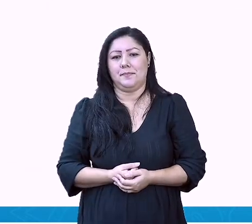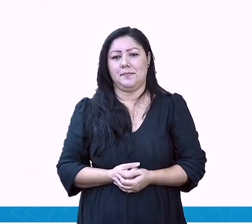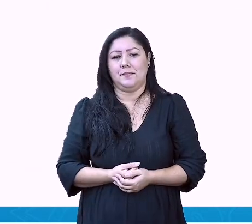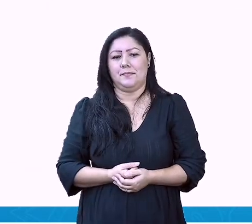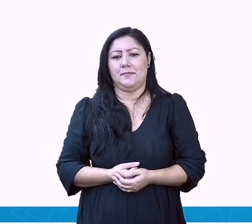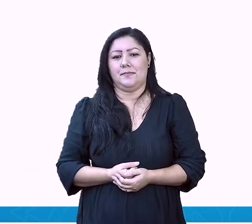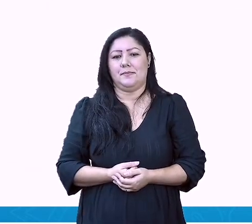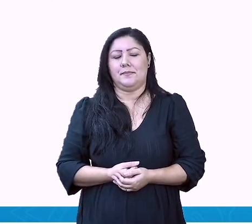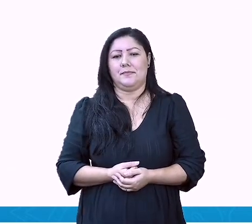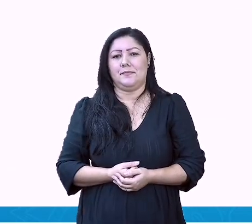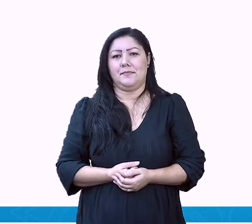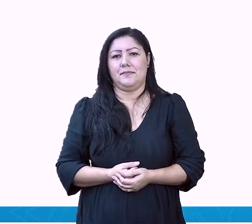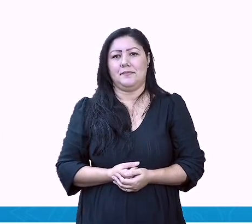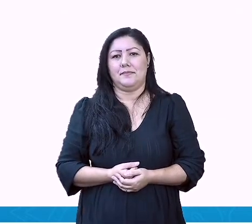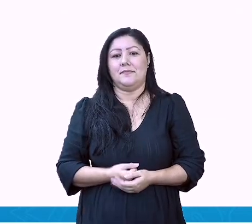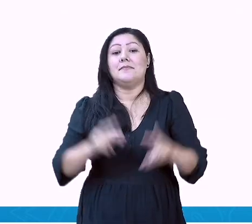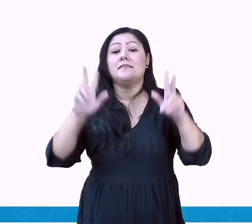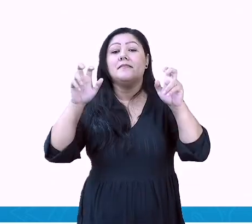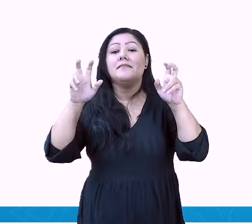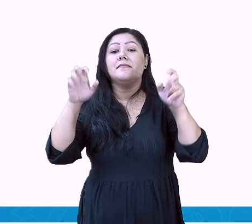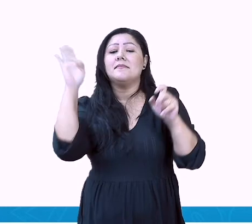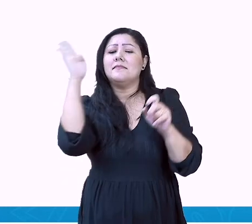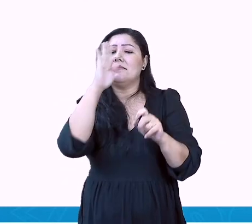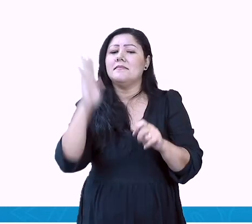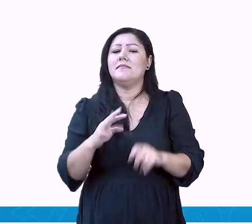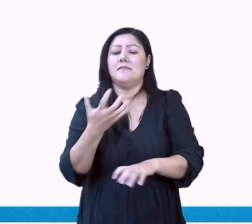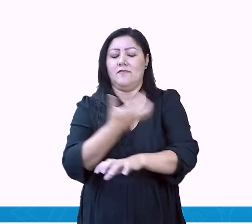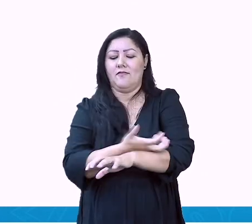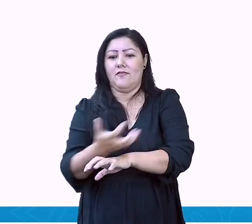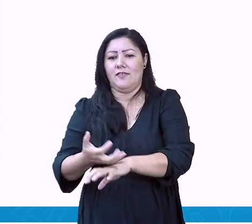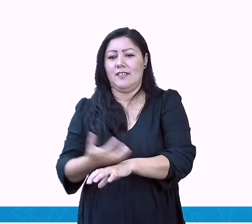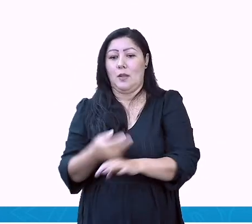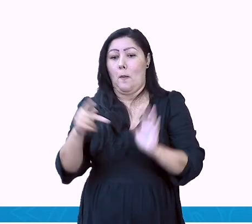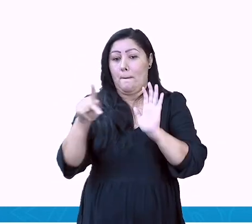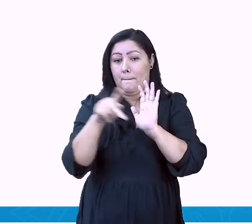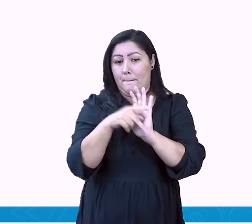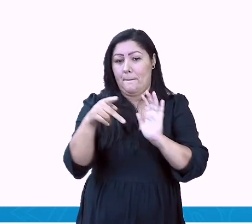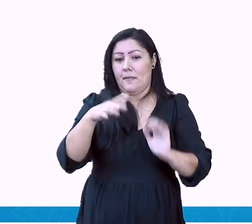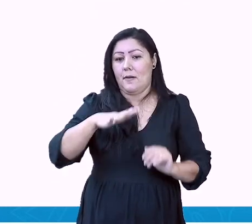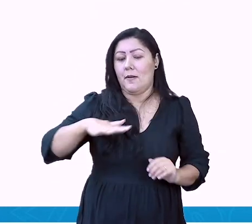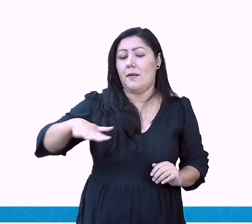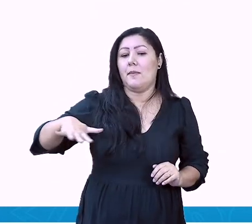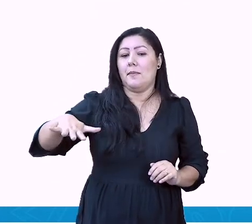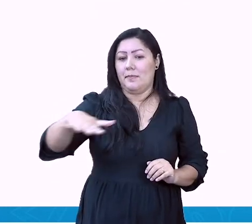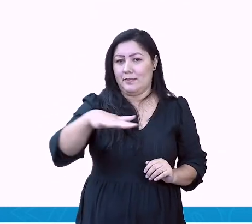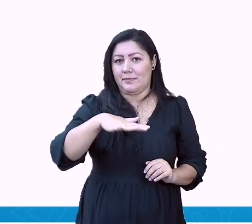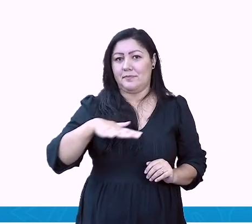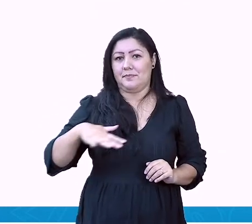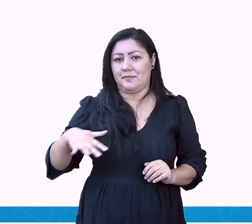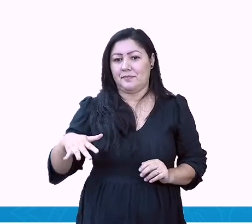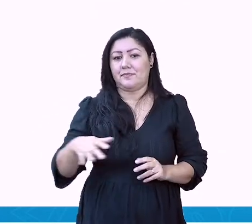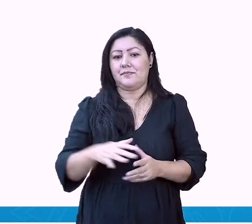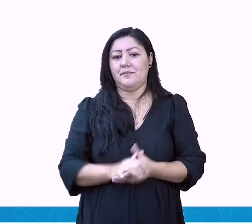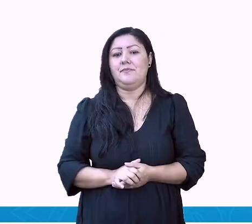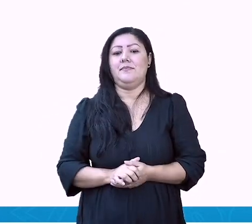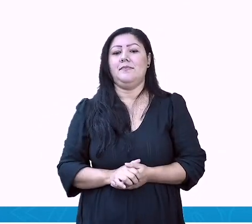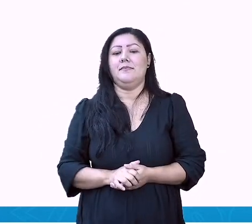E agora, o título aí diz, Brasil, vegetação original e